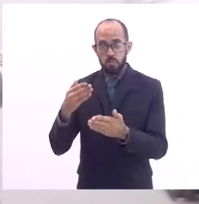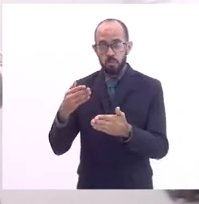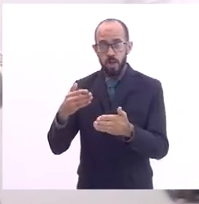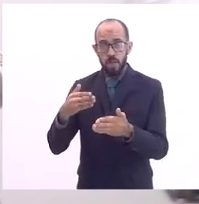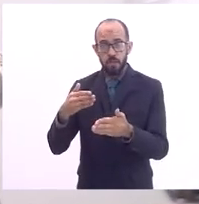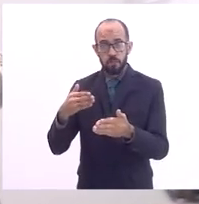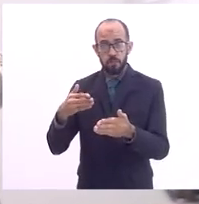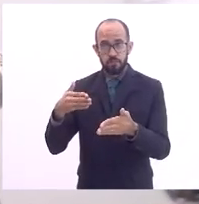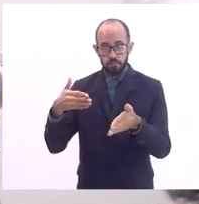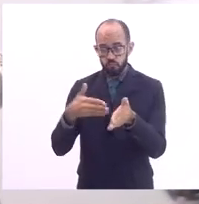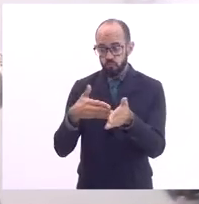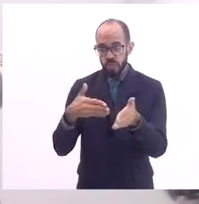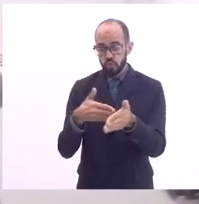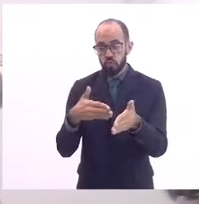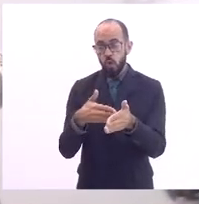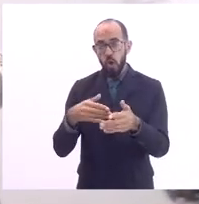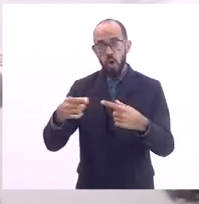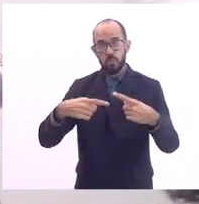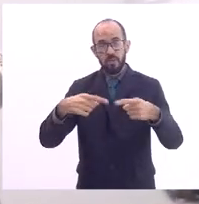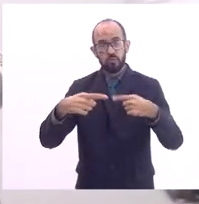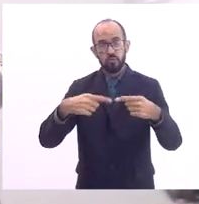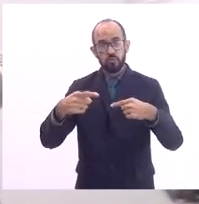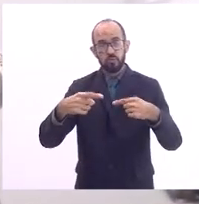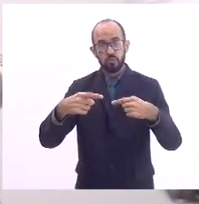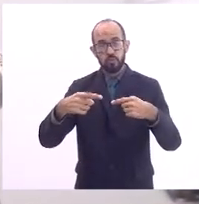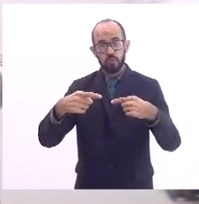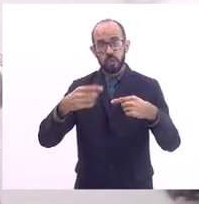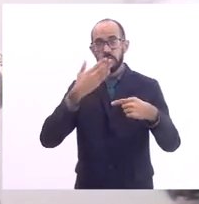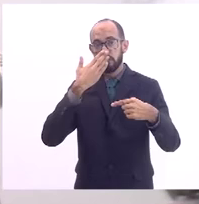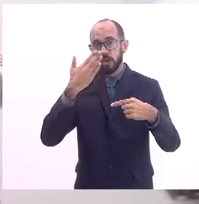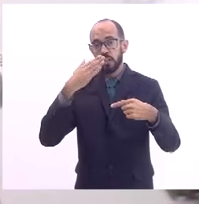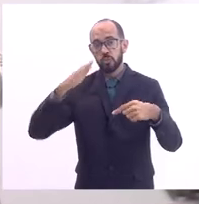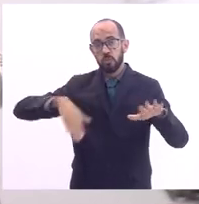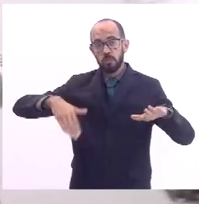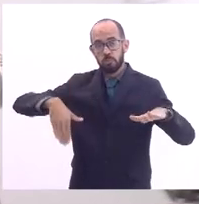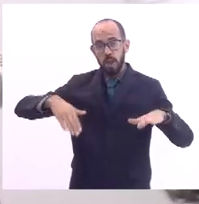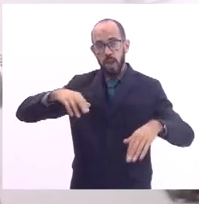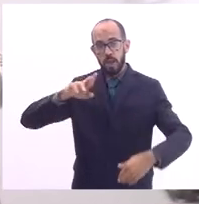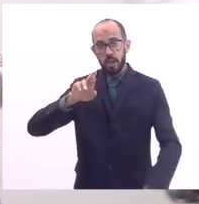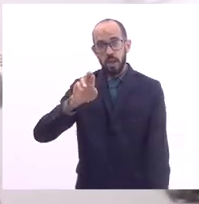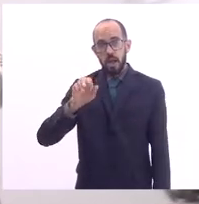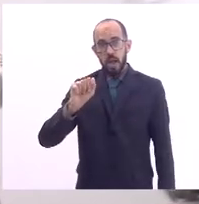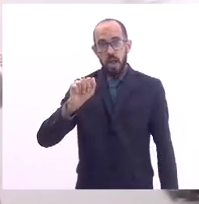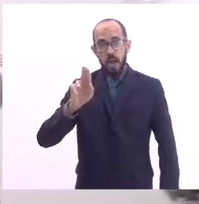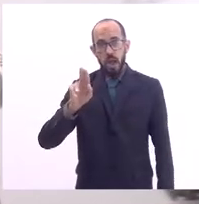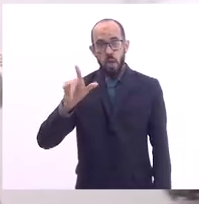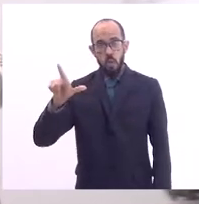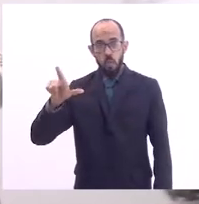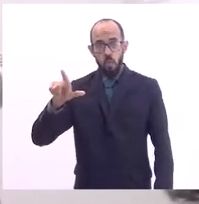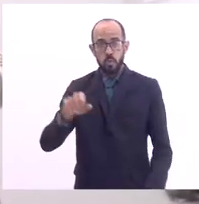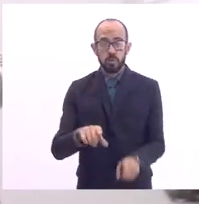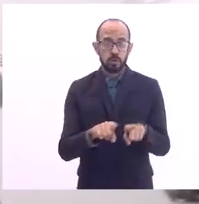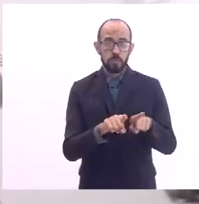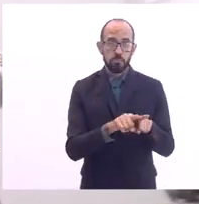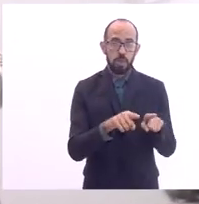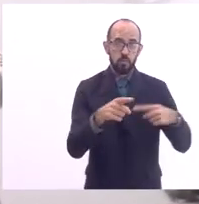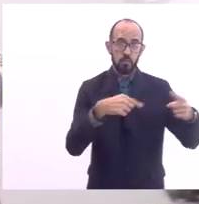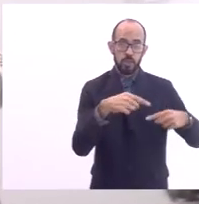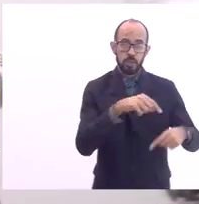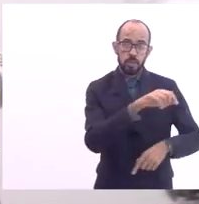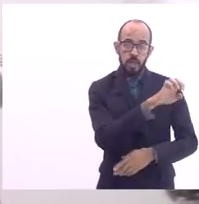região oceânica, duas vias importantíssimas, a Avenida Raul de Oliveira Rodrigues e a Avenida Everton da Costa Xavier,